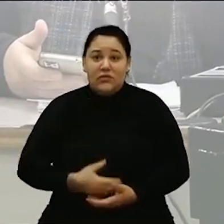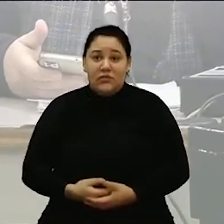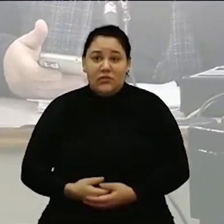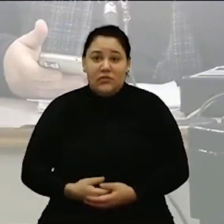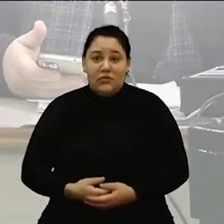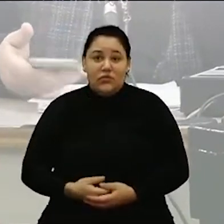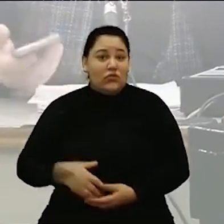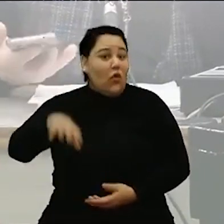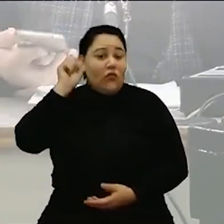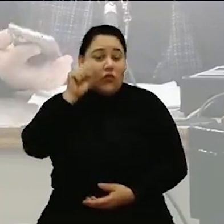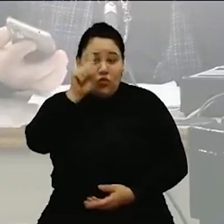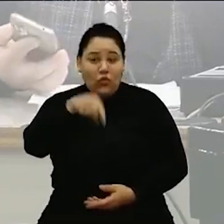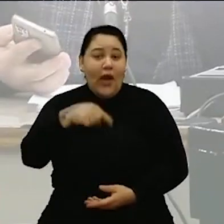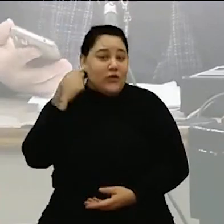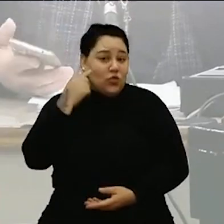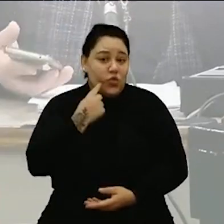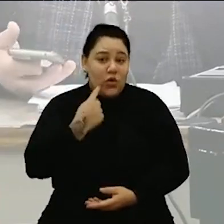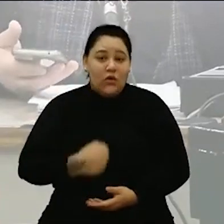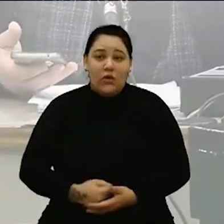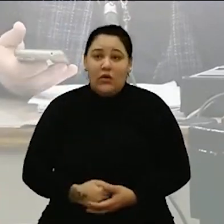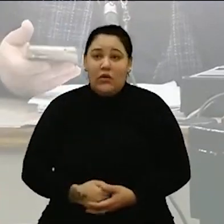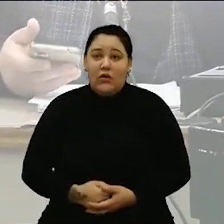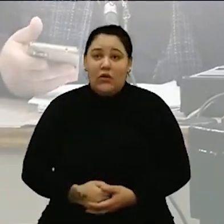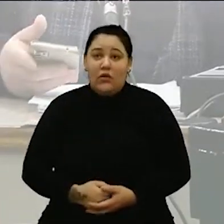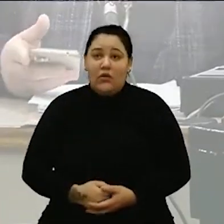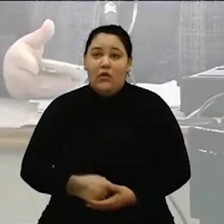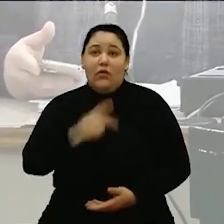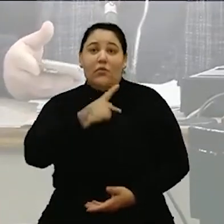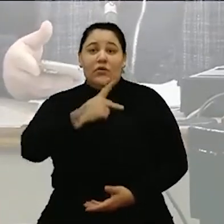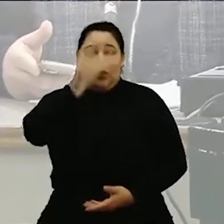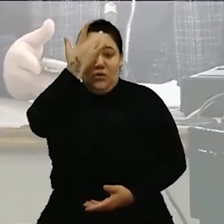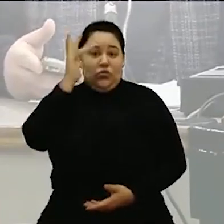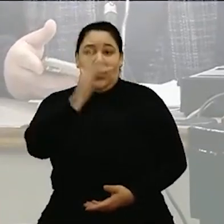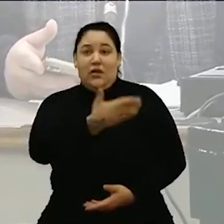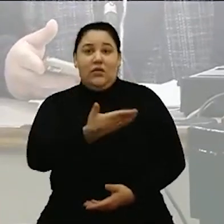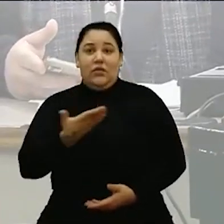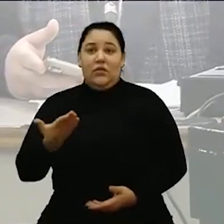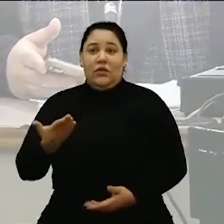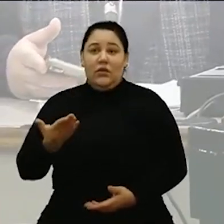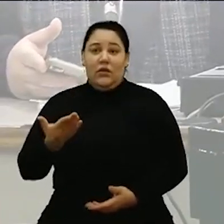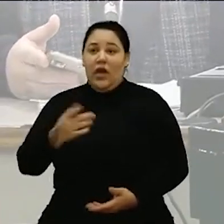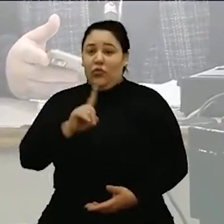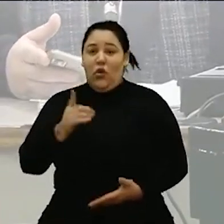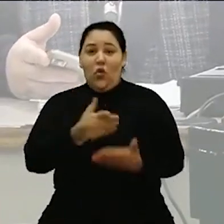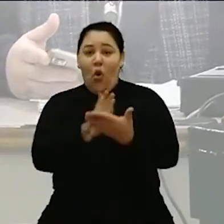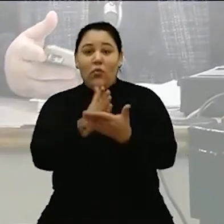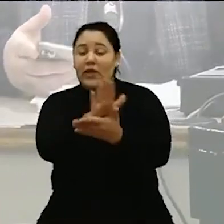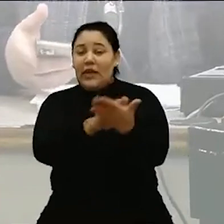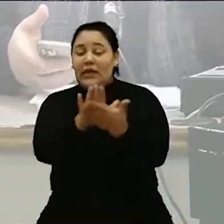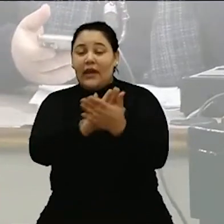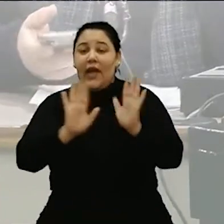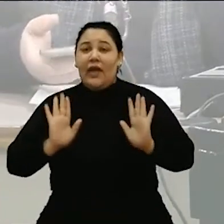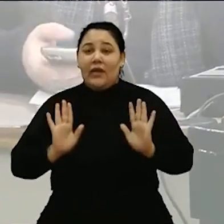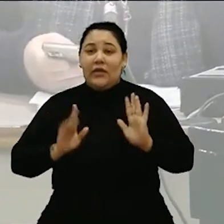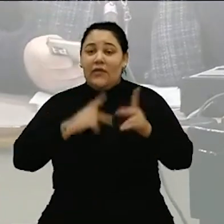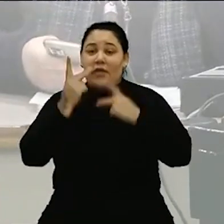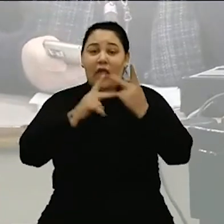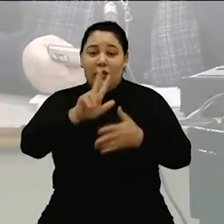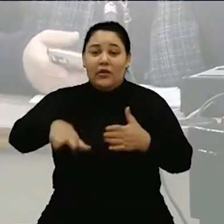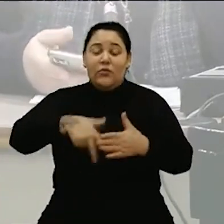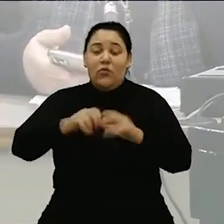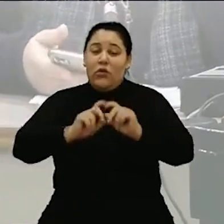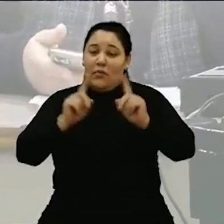senhor é surdo? Ô, presidente, eu não sei. Eu não interrompi ele ali. Não interrompi ele falando na tribuna, mas tudo